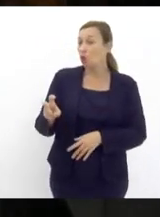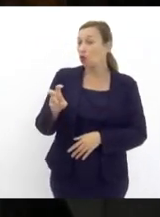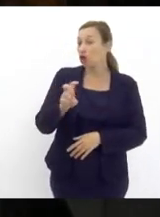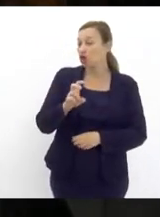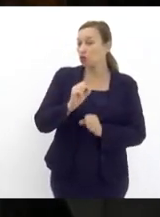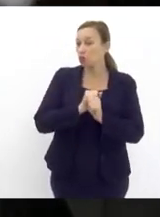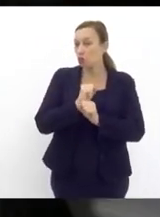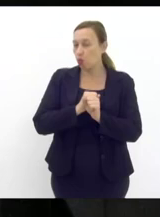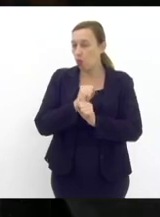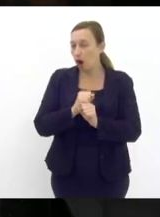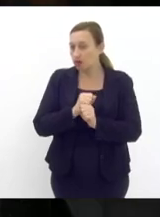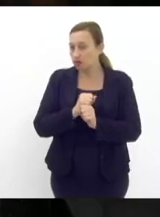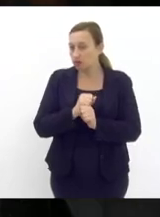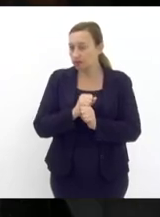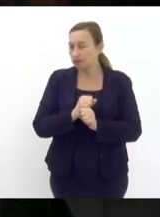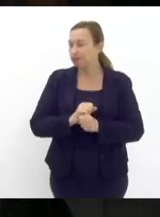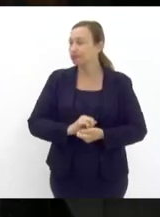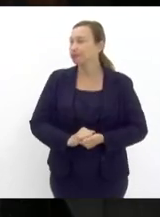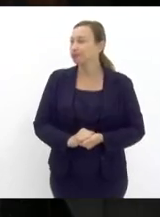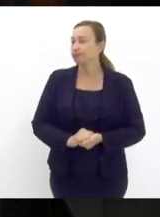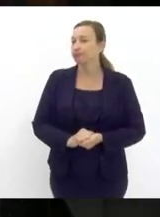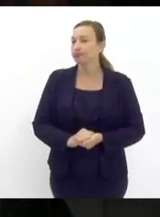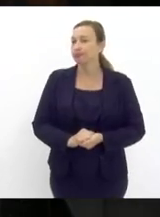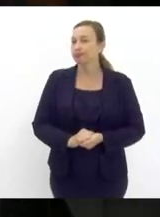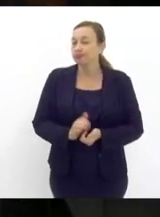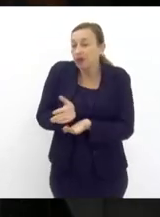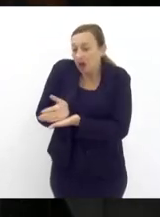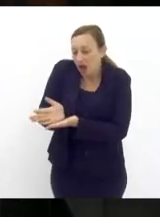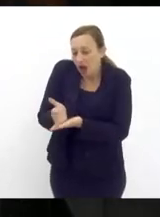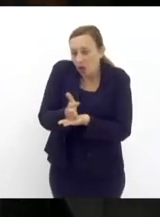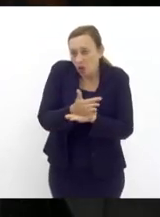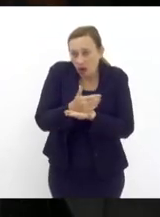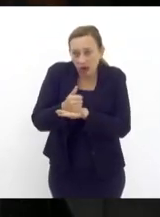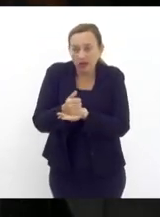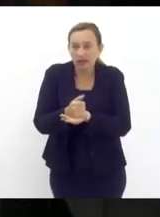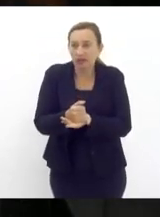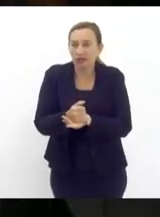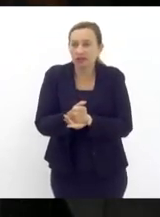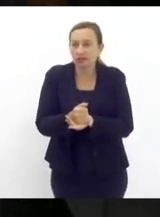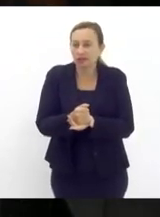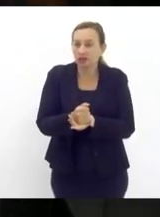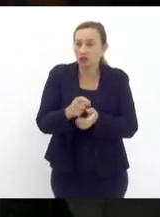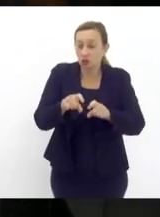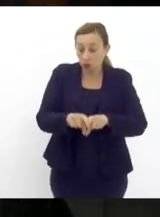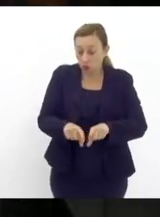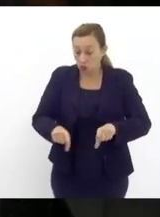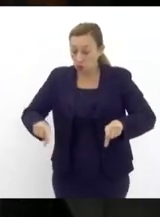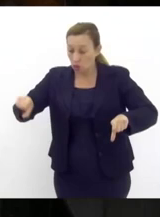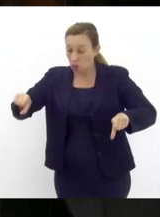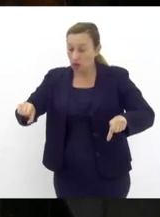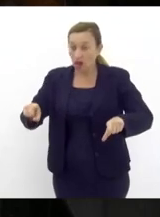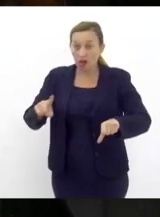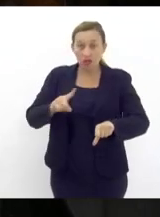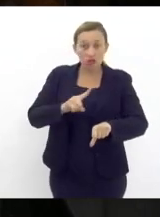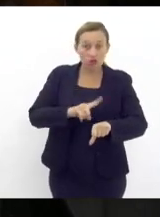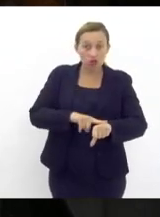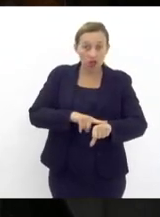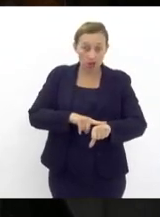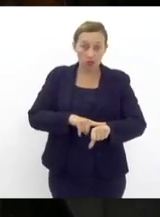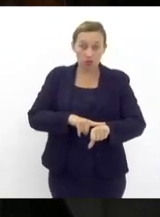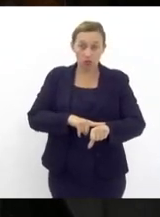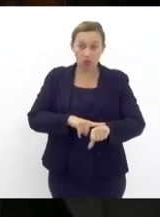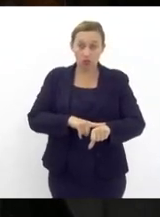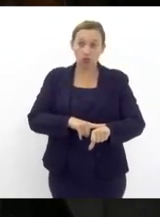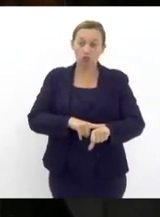Tá previsto a coleta de esgoto em tempo seco Isto